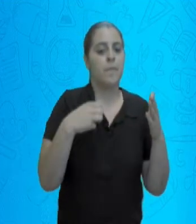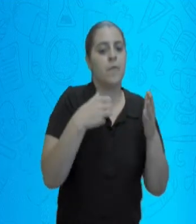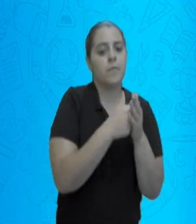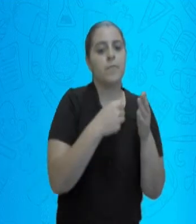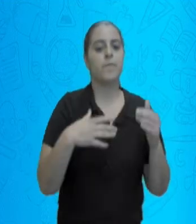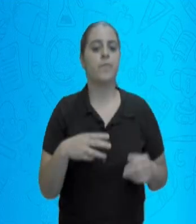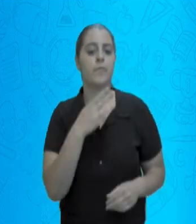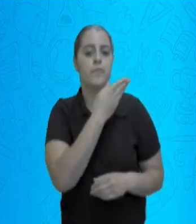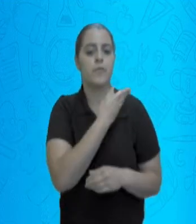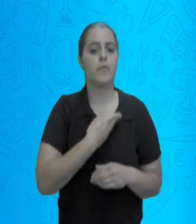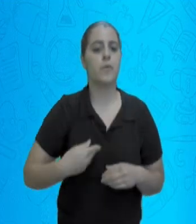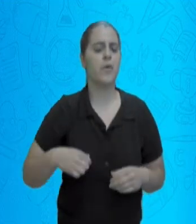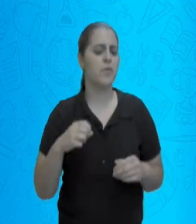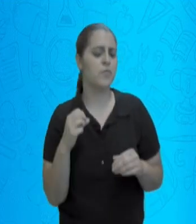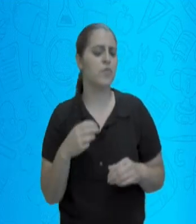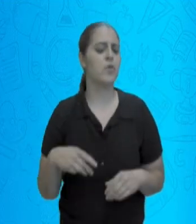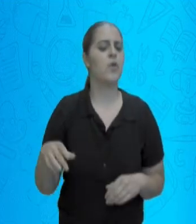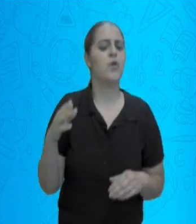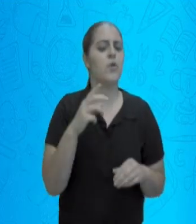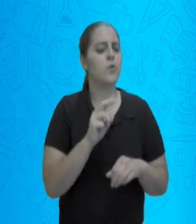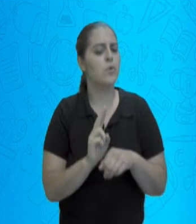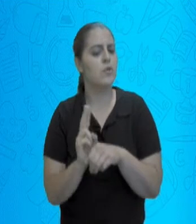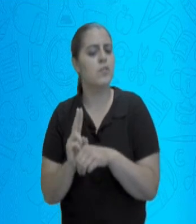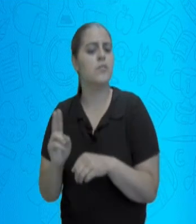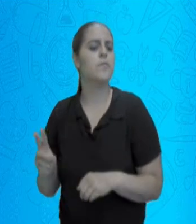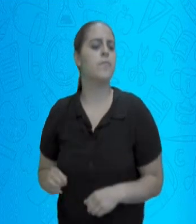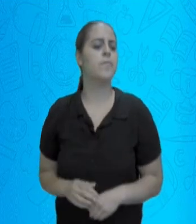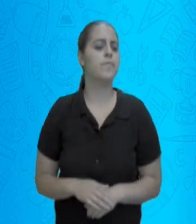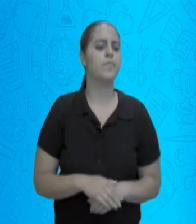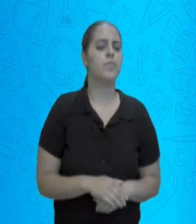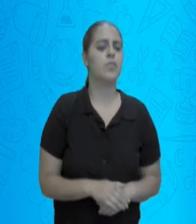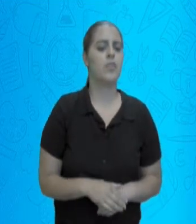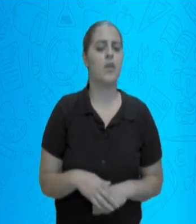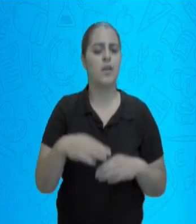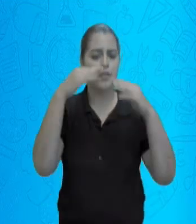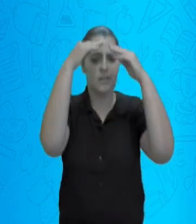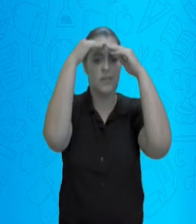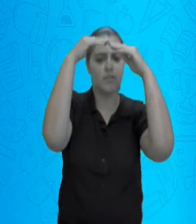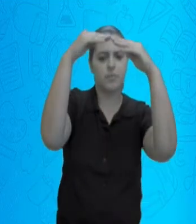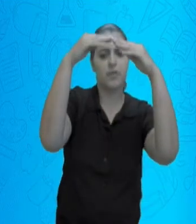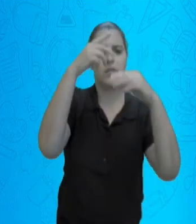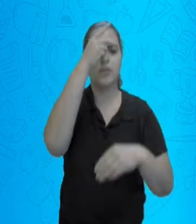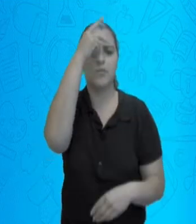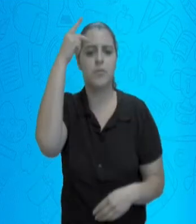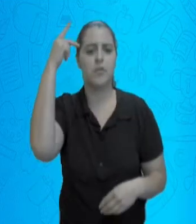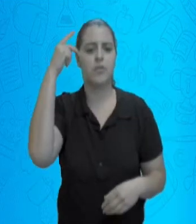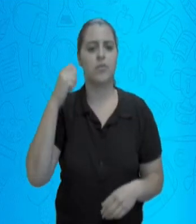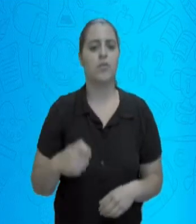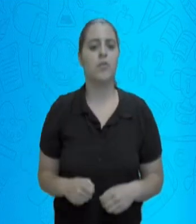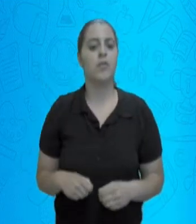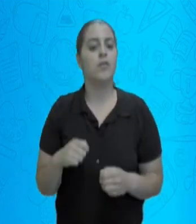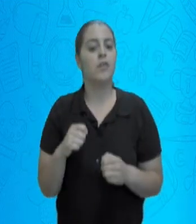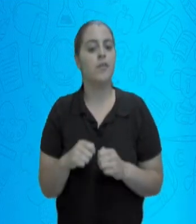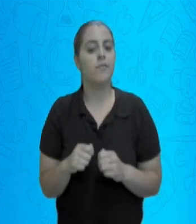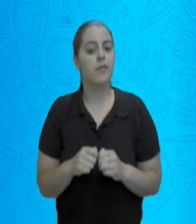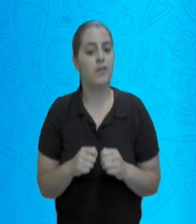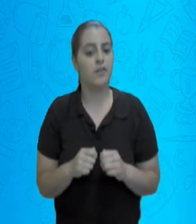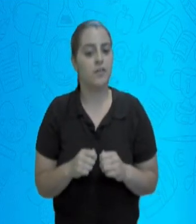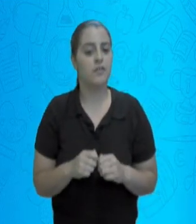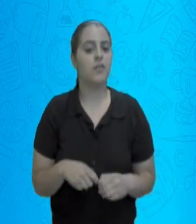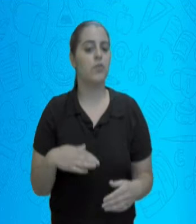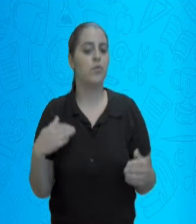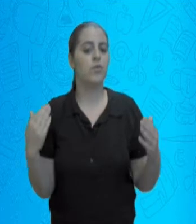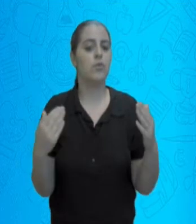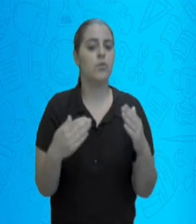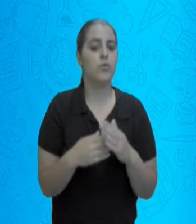minha cidadania, mantendo as ruas limpas, respeitando os outros e cumprindo